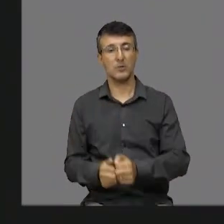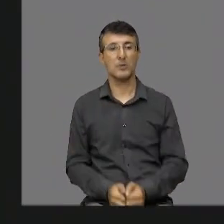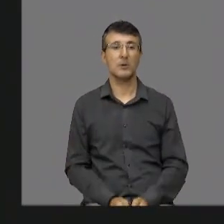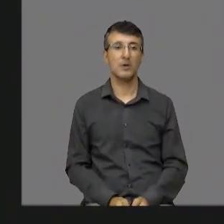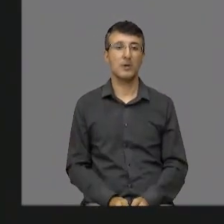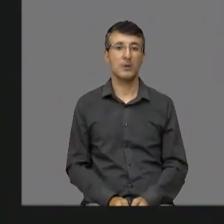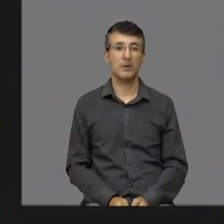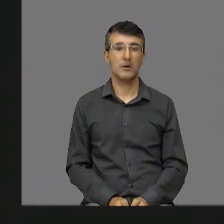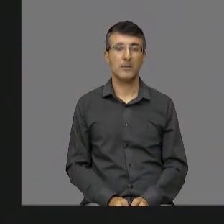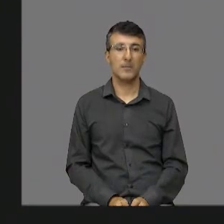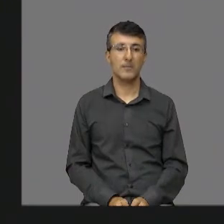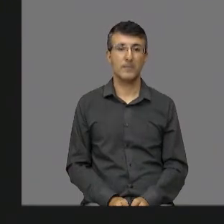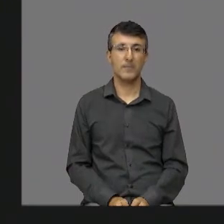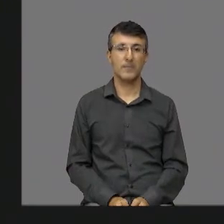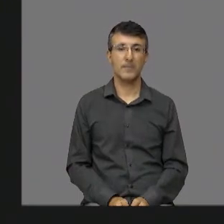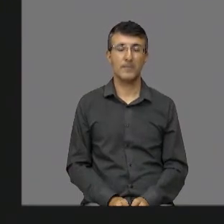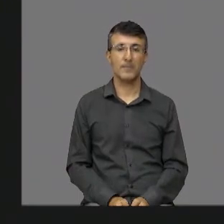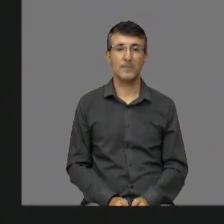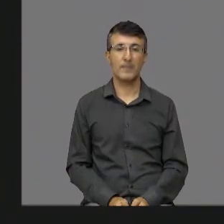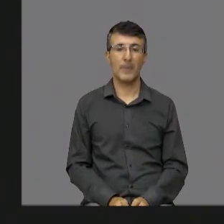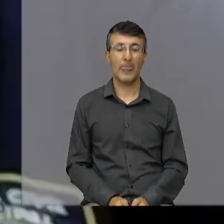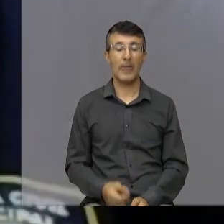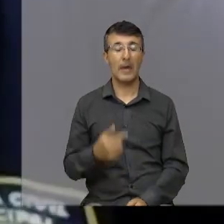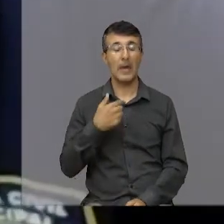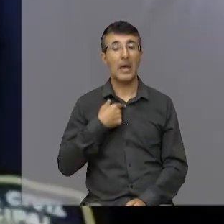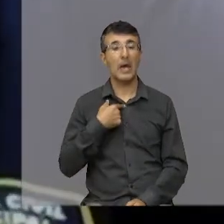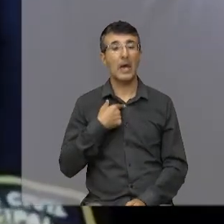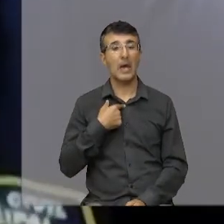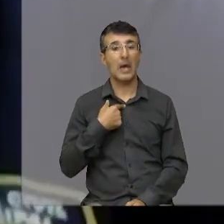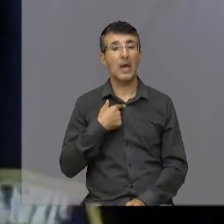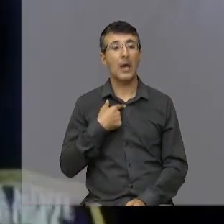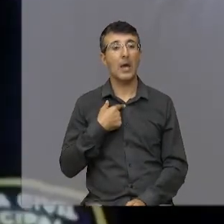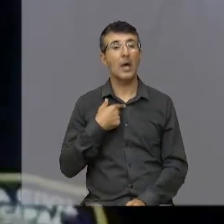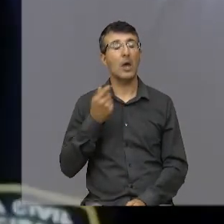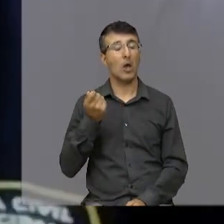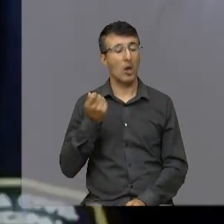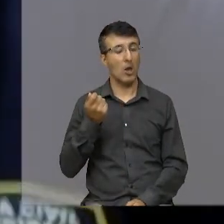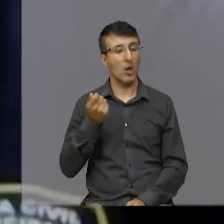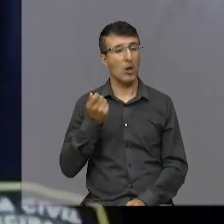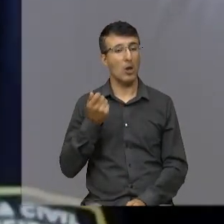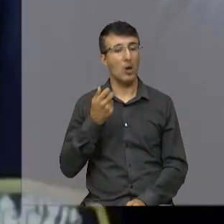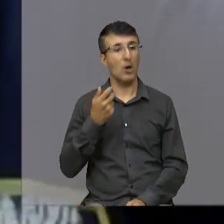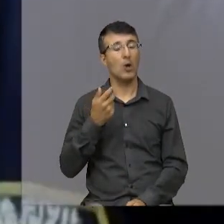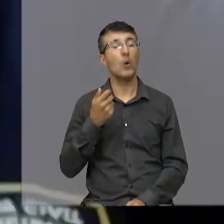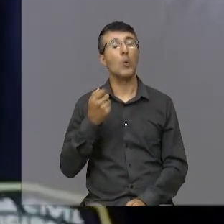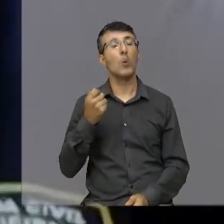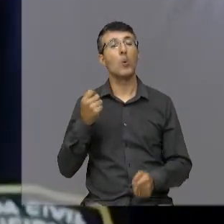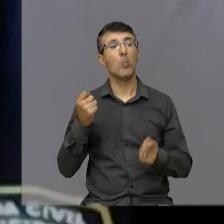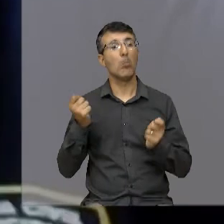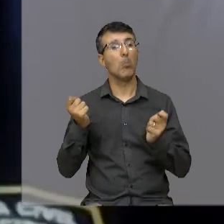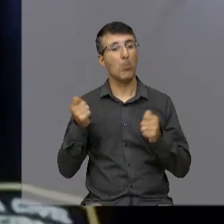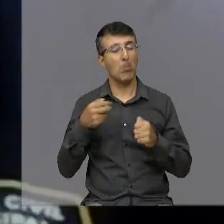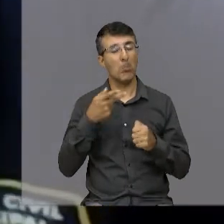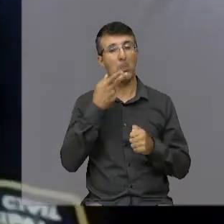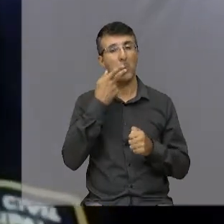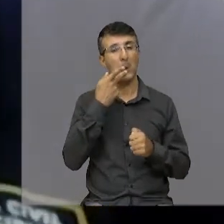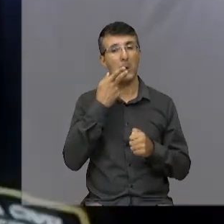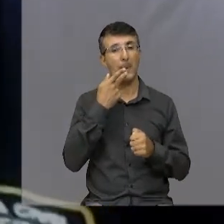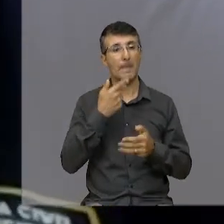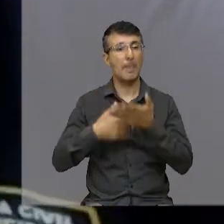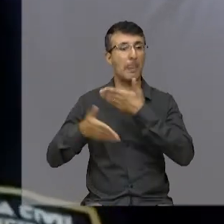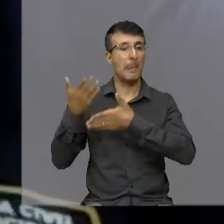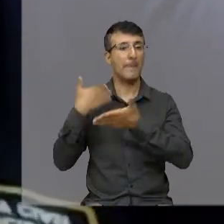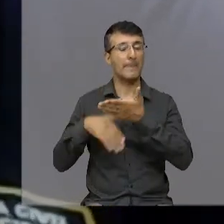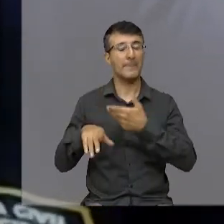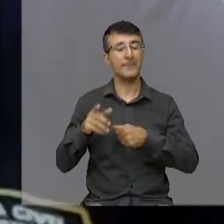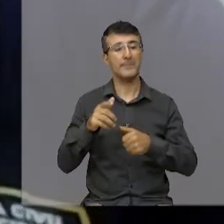Amélia, eu posso dizer, por experiência própria, eu fiquei 2 anos e meio, eu trabalhei na DDM